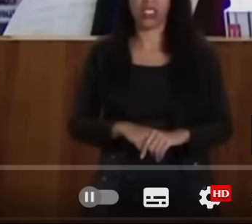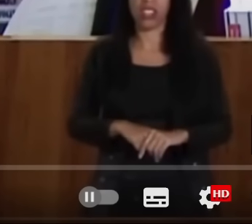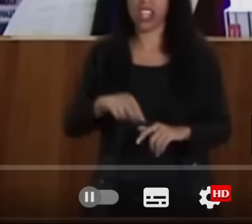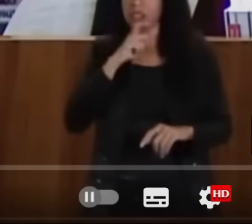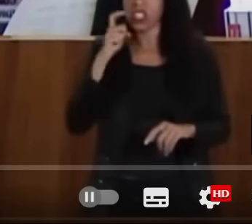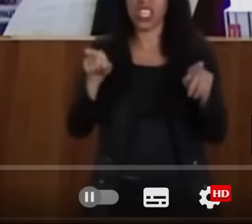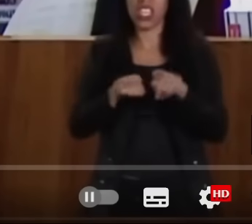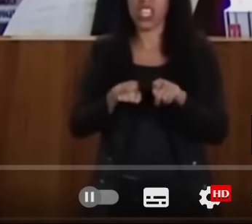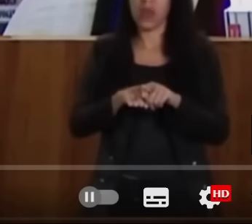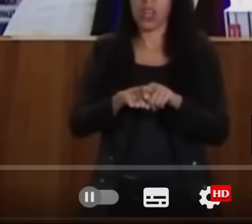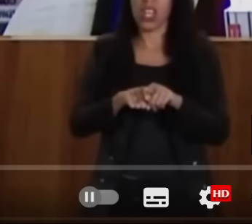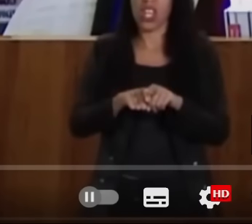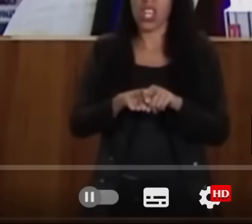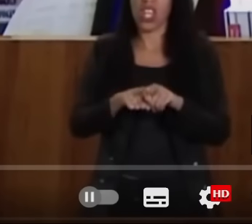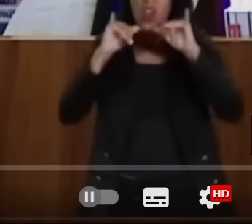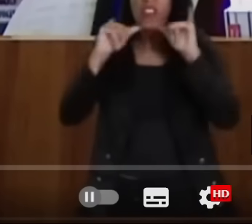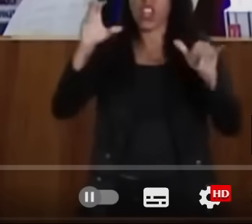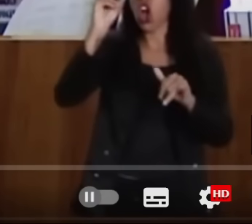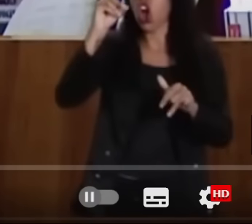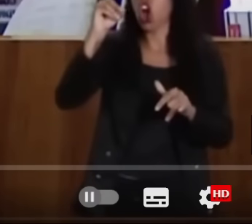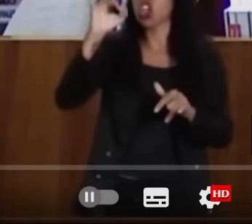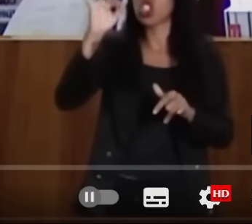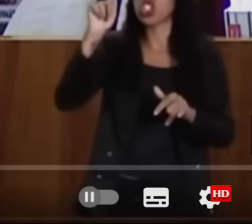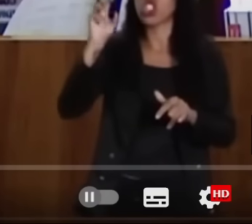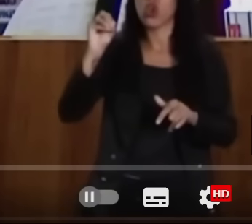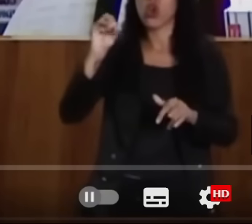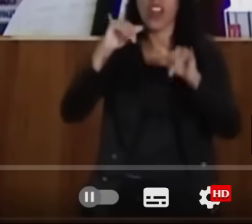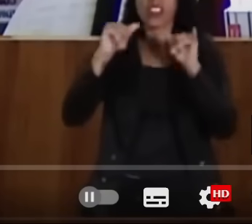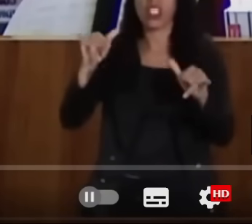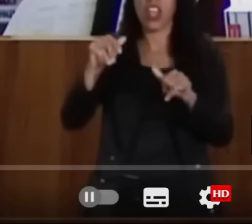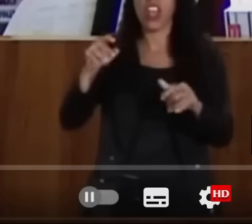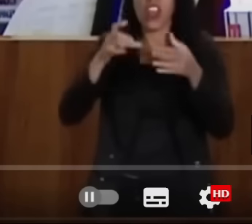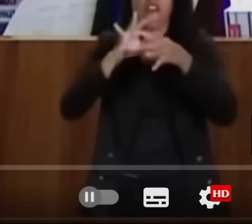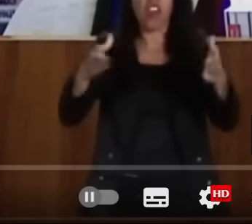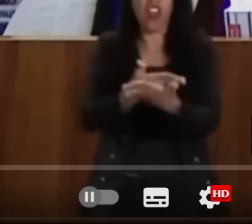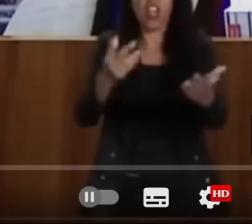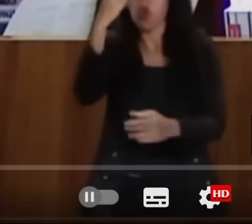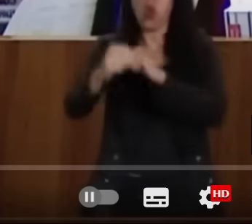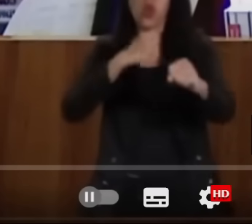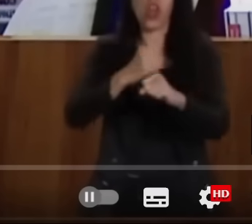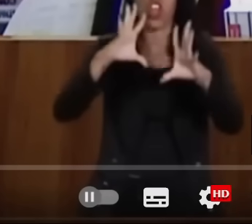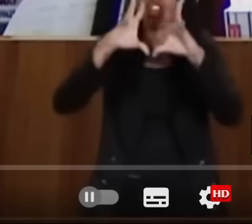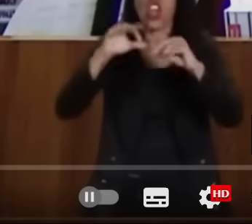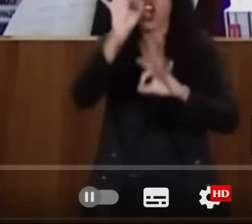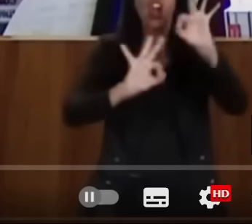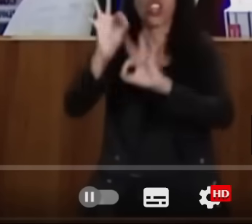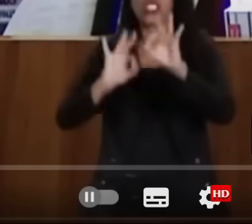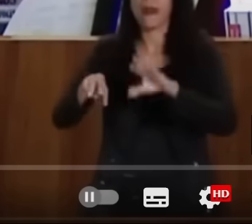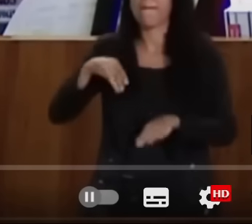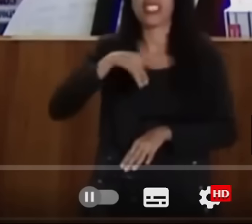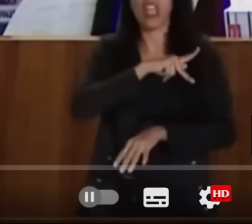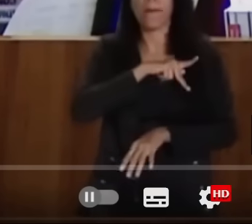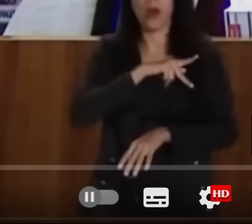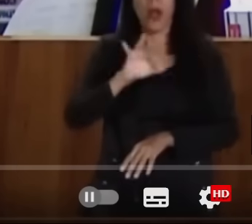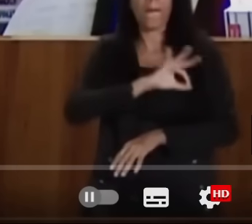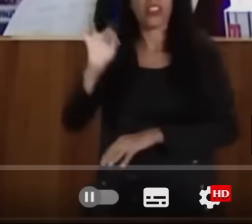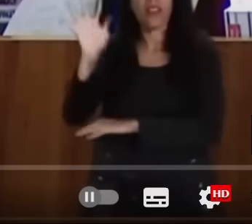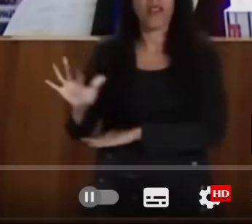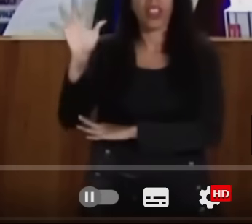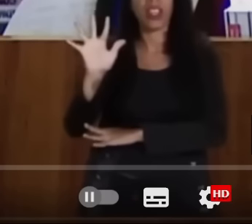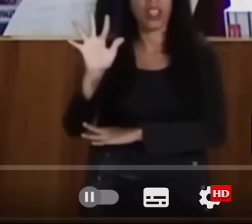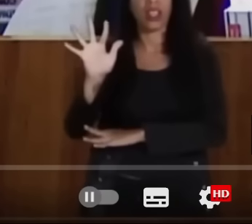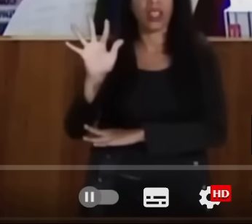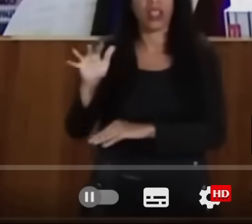Assim como é mentira quando diz que o código-fonte não foi divulgado. O código-fonte ficou 1 ano para todos os partidos políticos, todas as organizações, Ministério Público, Polícia